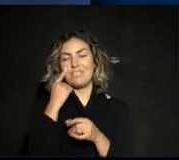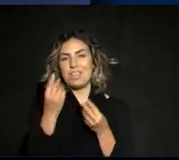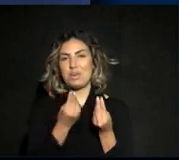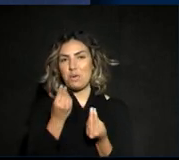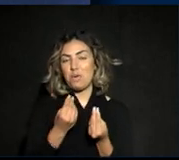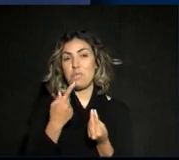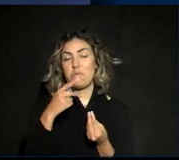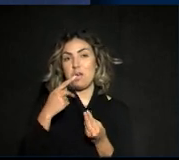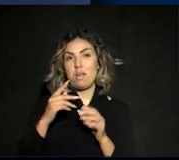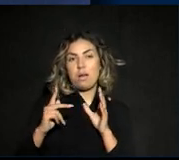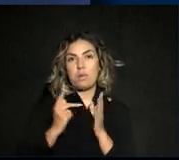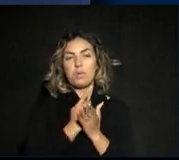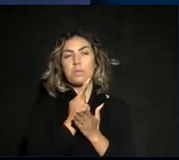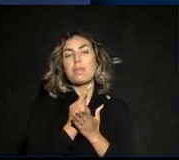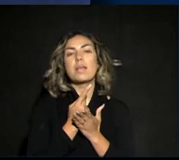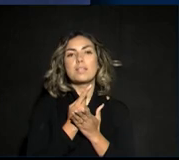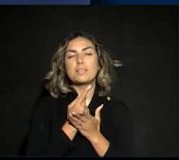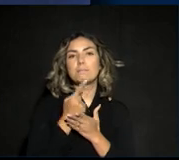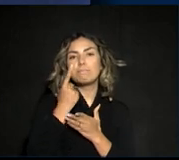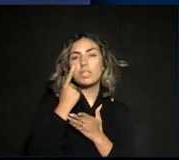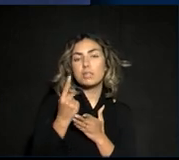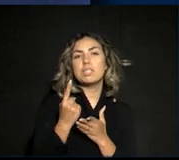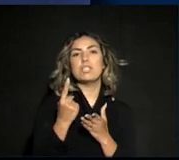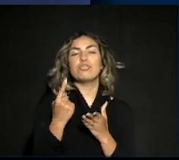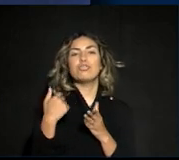primário dessa volatilidade excessiva